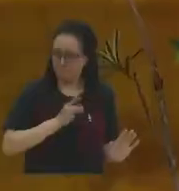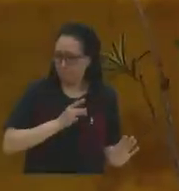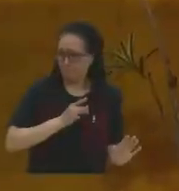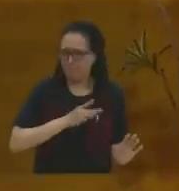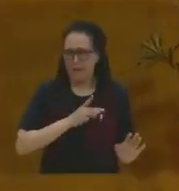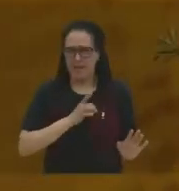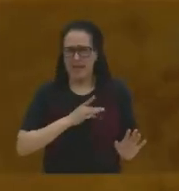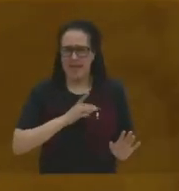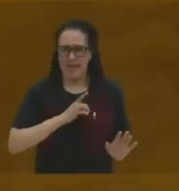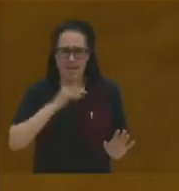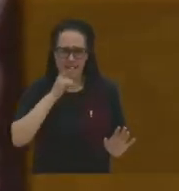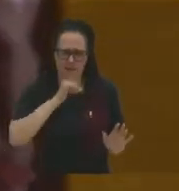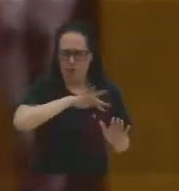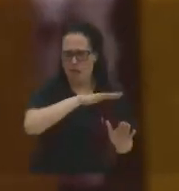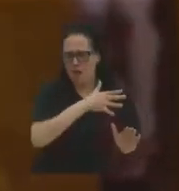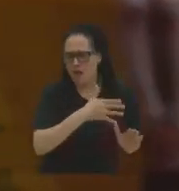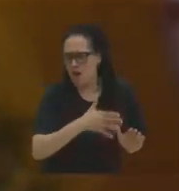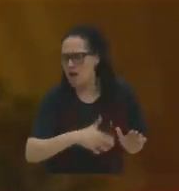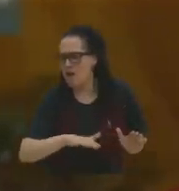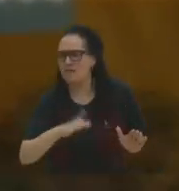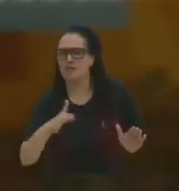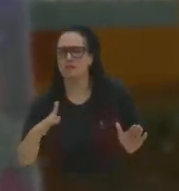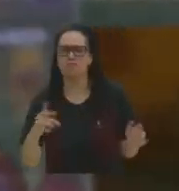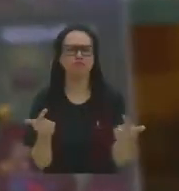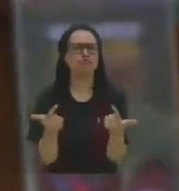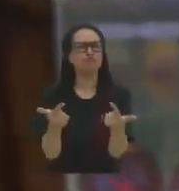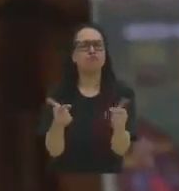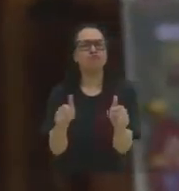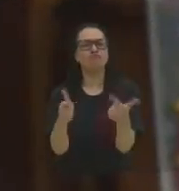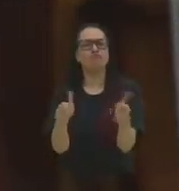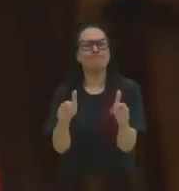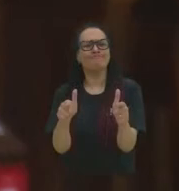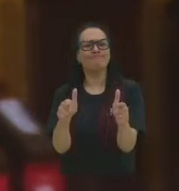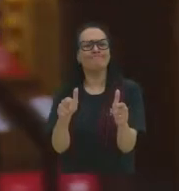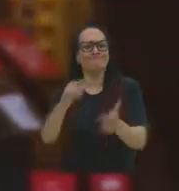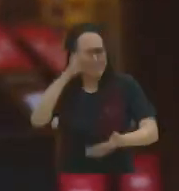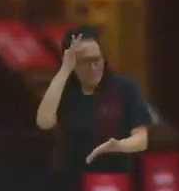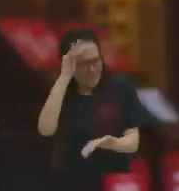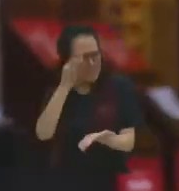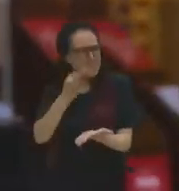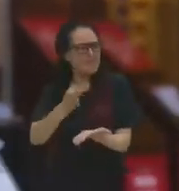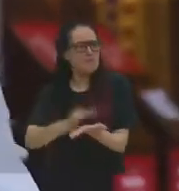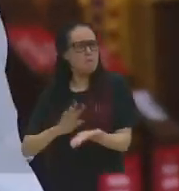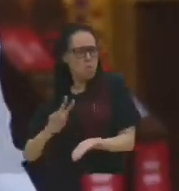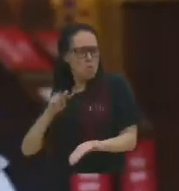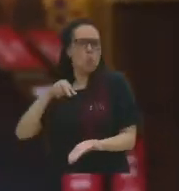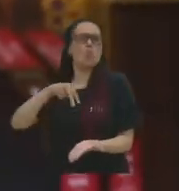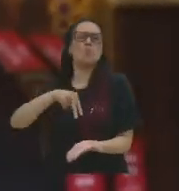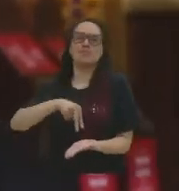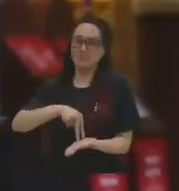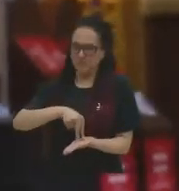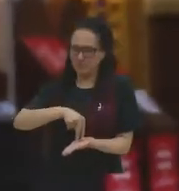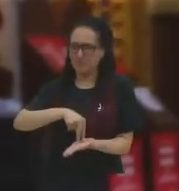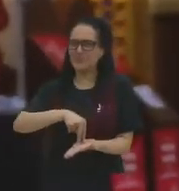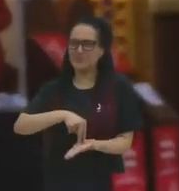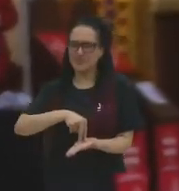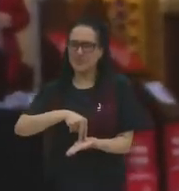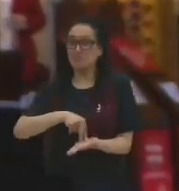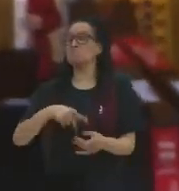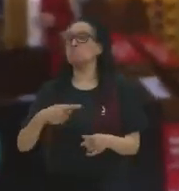o mar, pois firme está minha fé. No meu barquinho